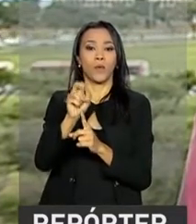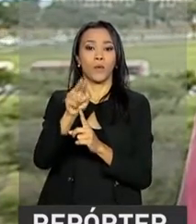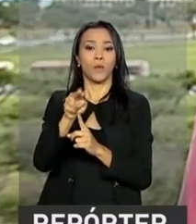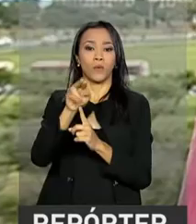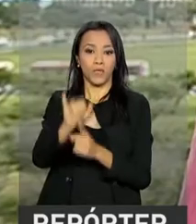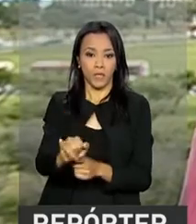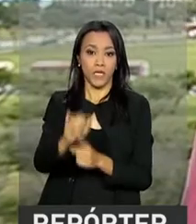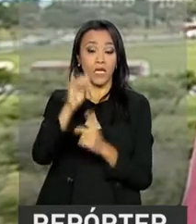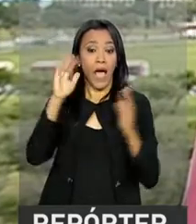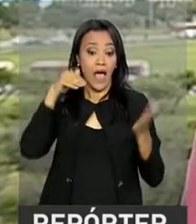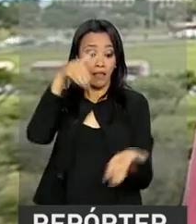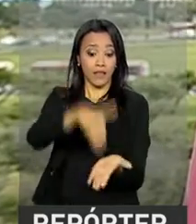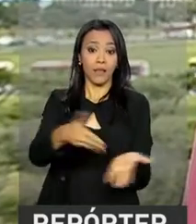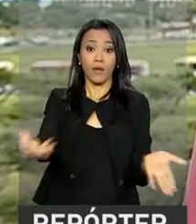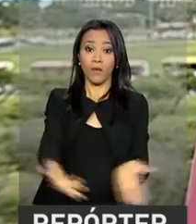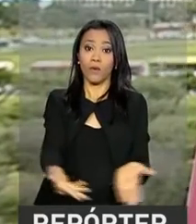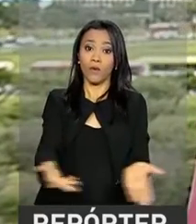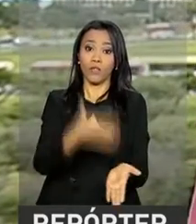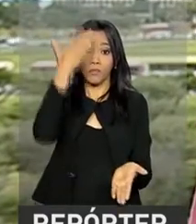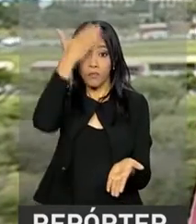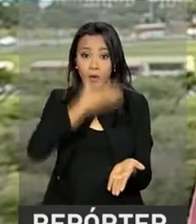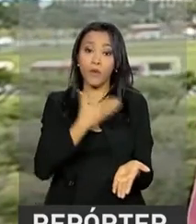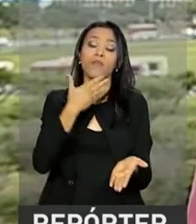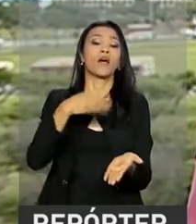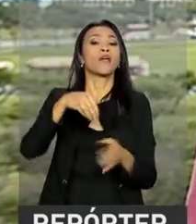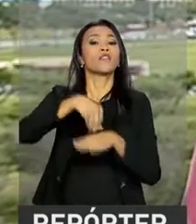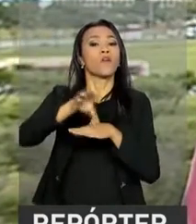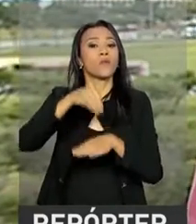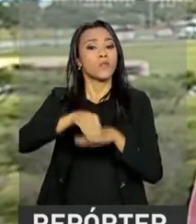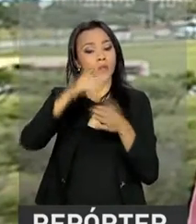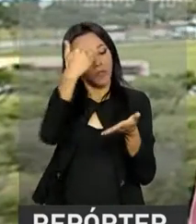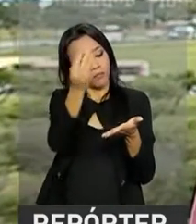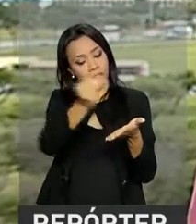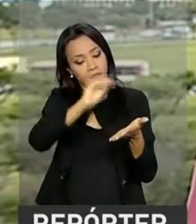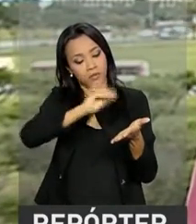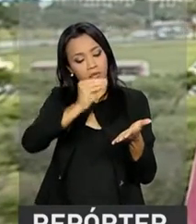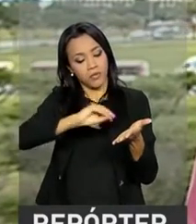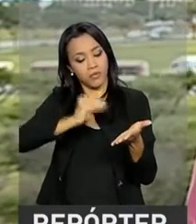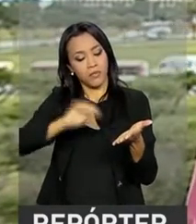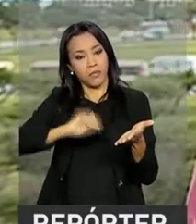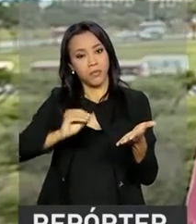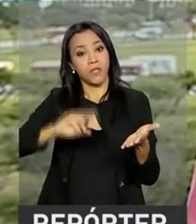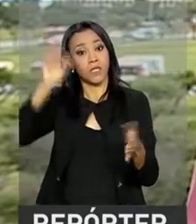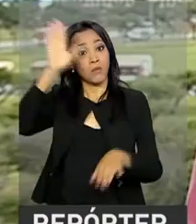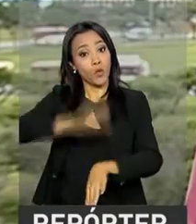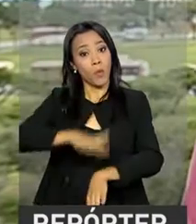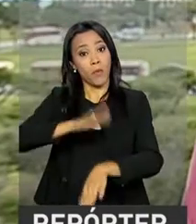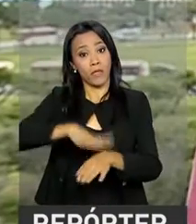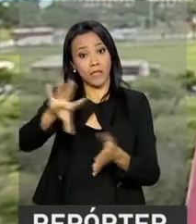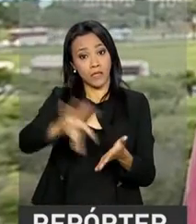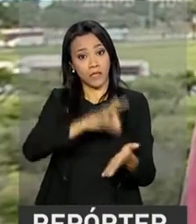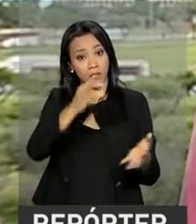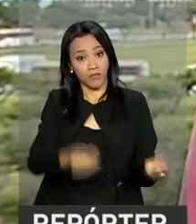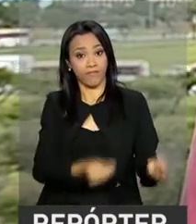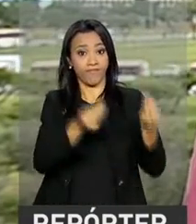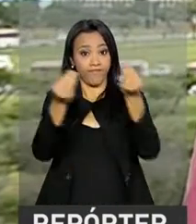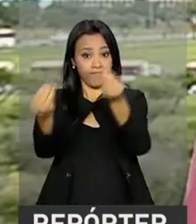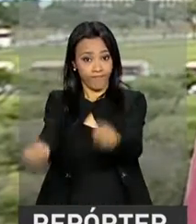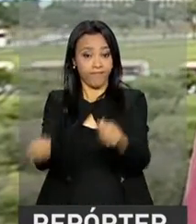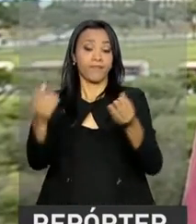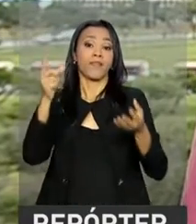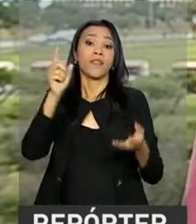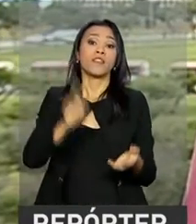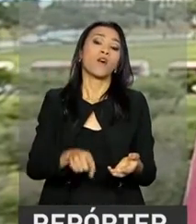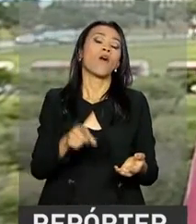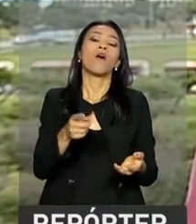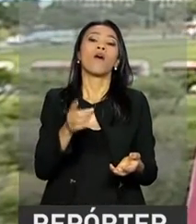candidatos têm até hoje para comprovar as informações fornecidas no ato da inscrição a única exceção são